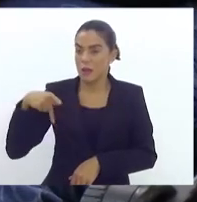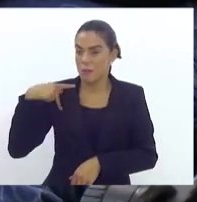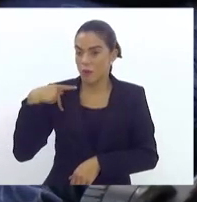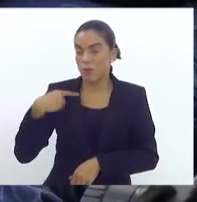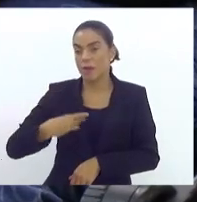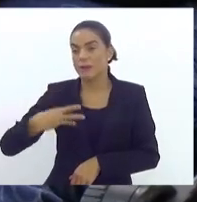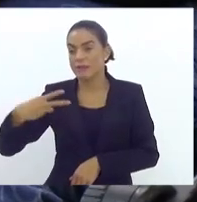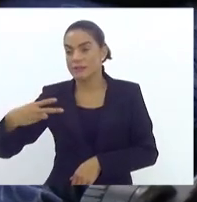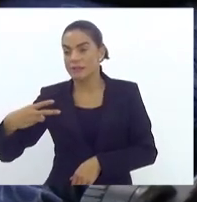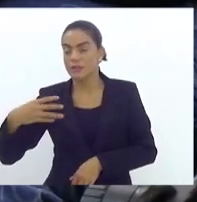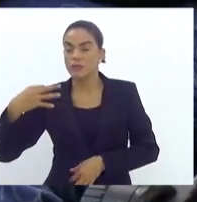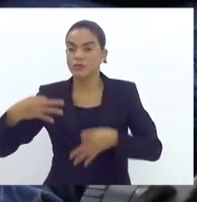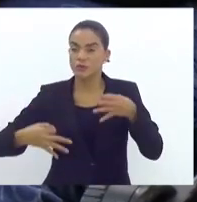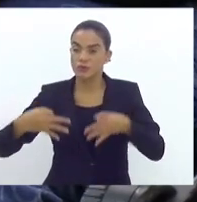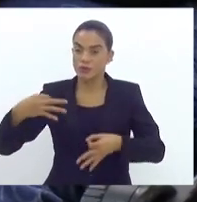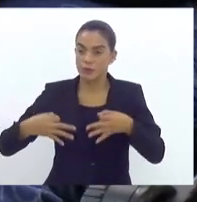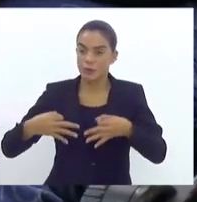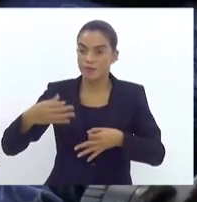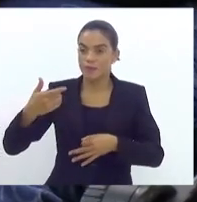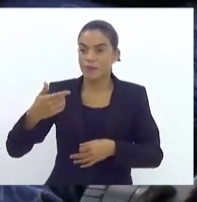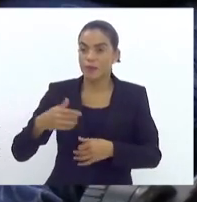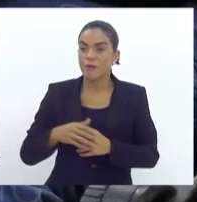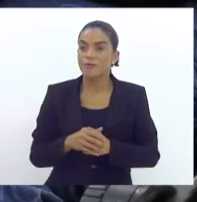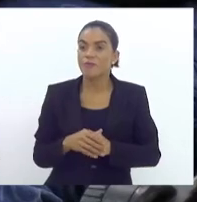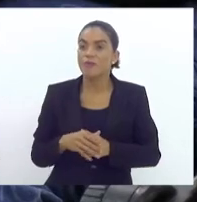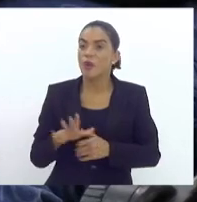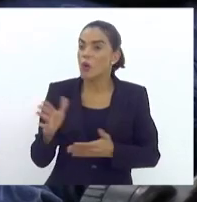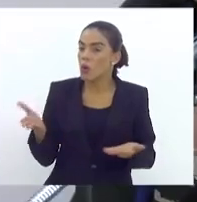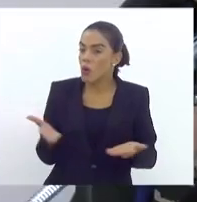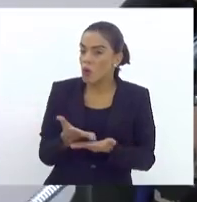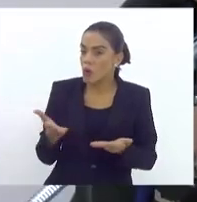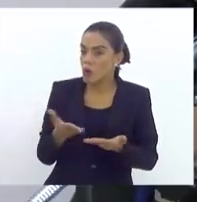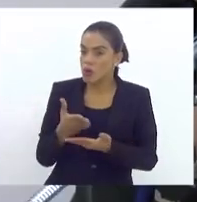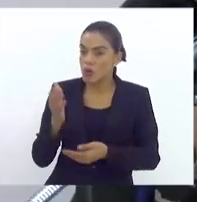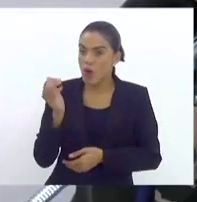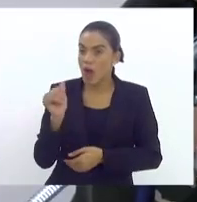Judiciário e novamente Agradeço pelo convite